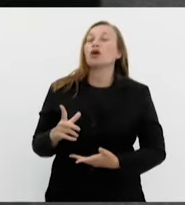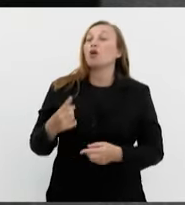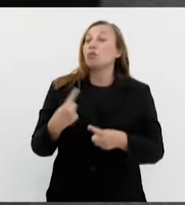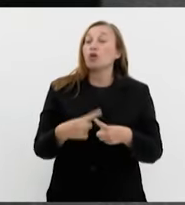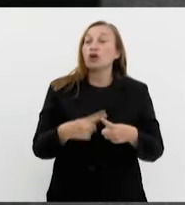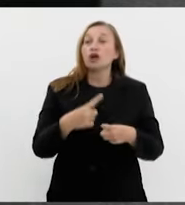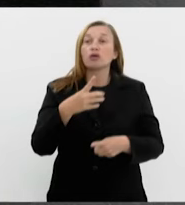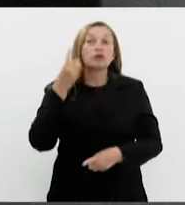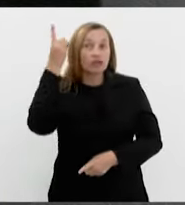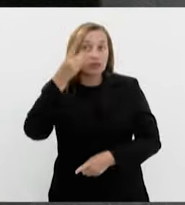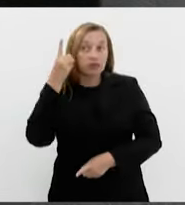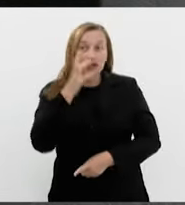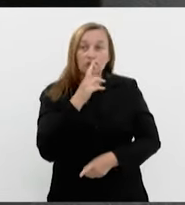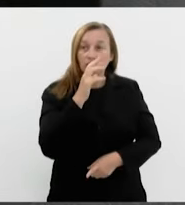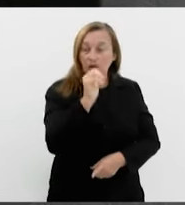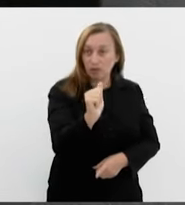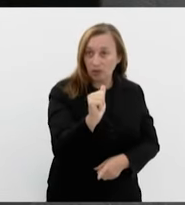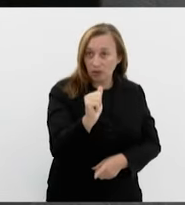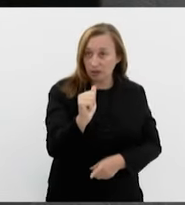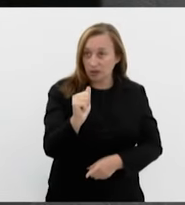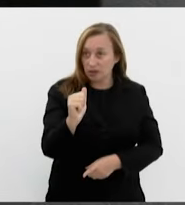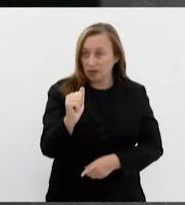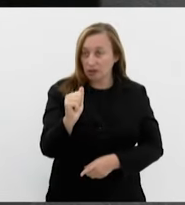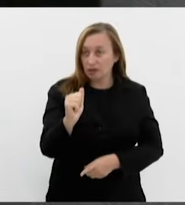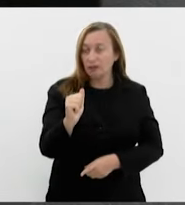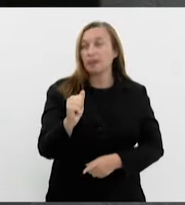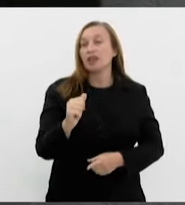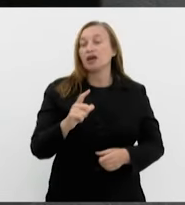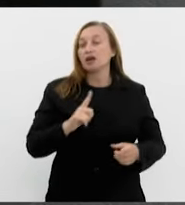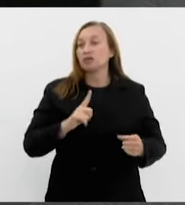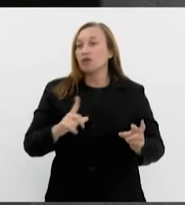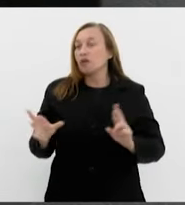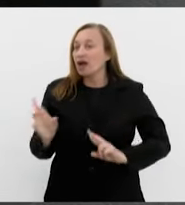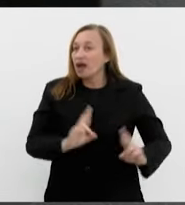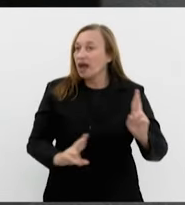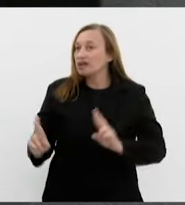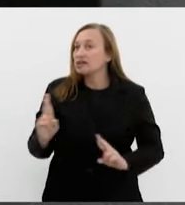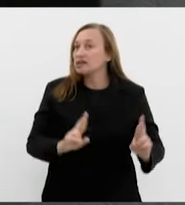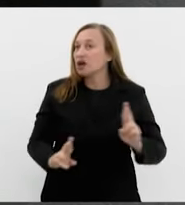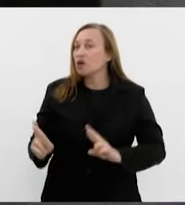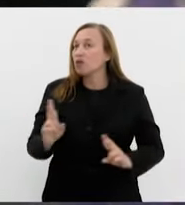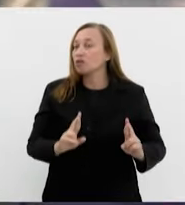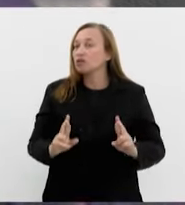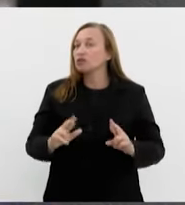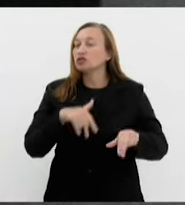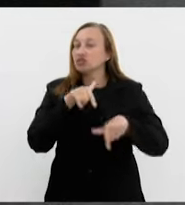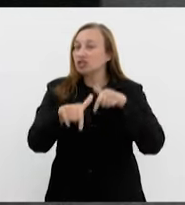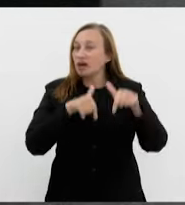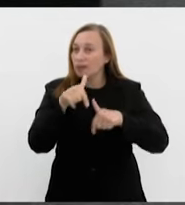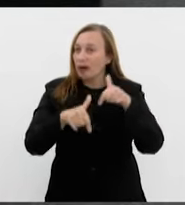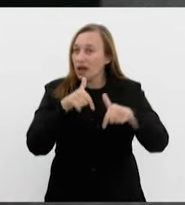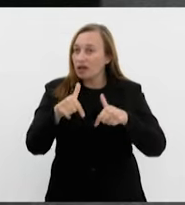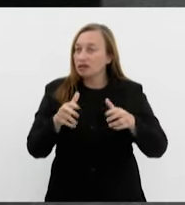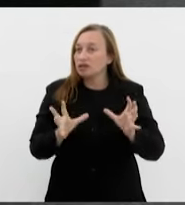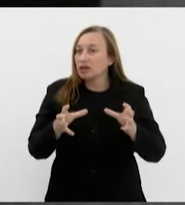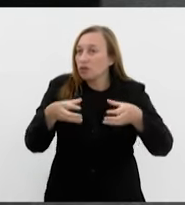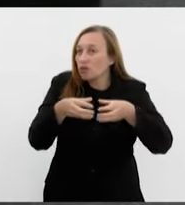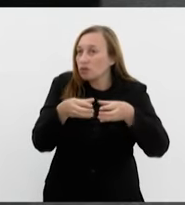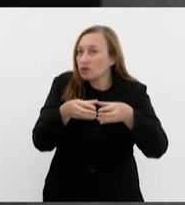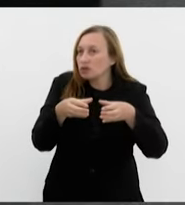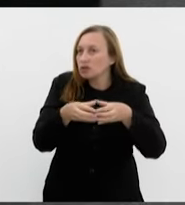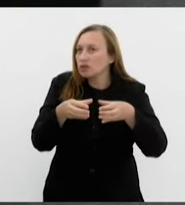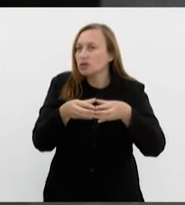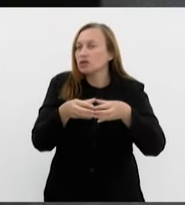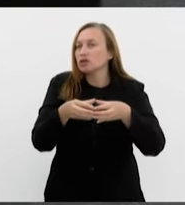especial, fora do plenário, na relação, inclusive, não vou dizer fora do plenário, na relação de trabalho, no trabalho da comissão, tem sido